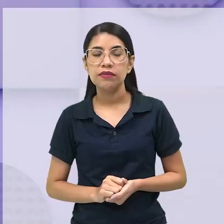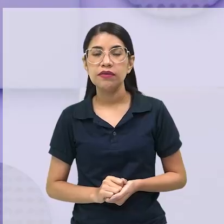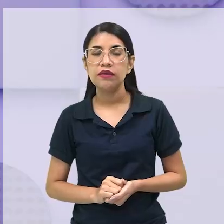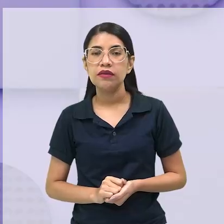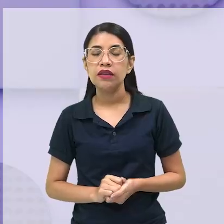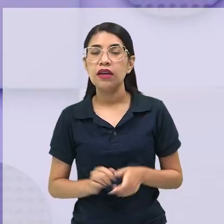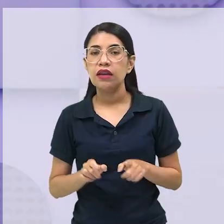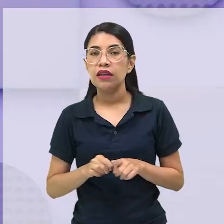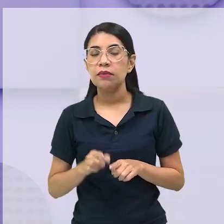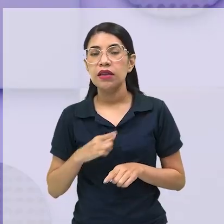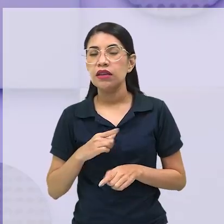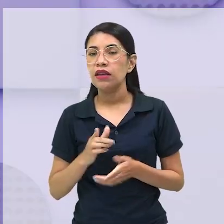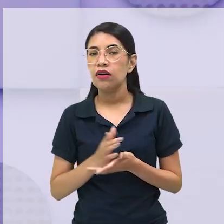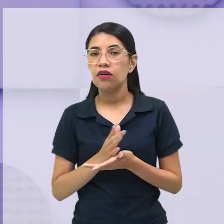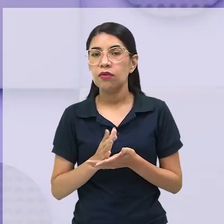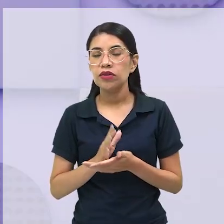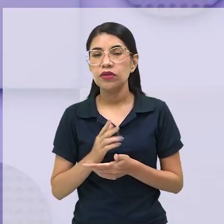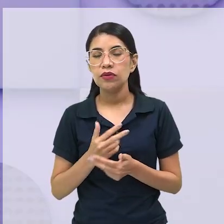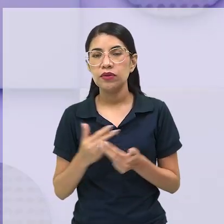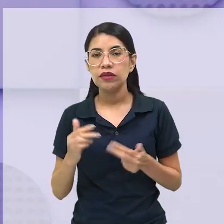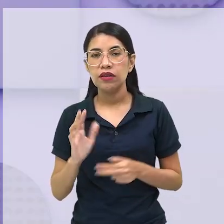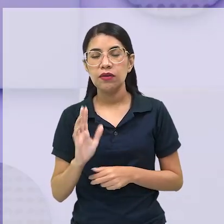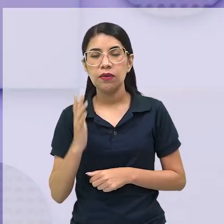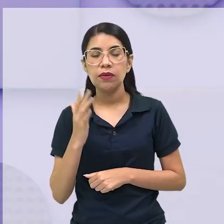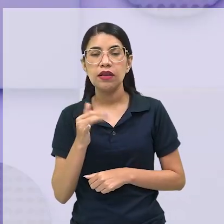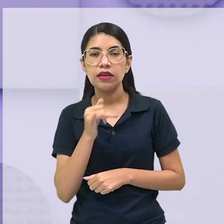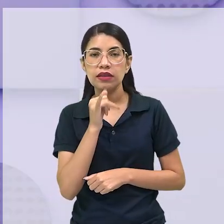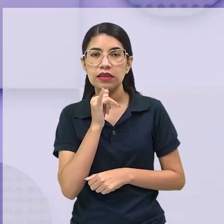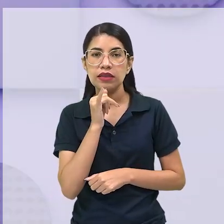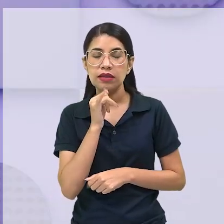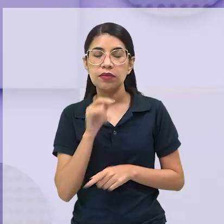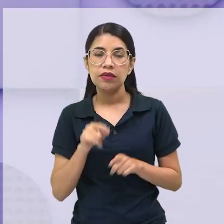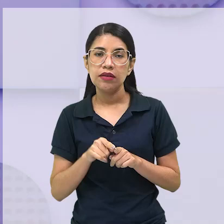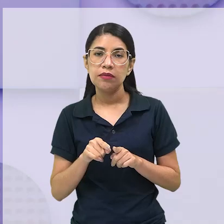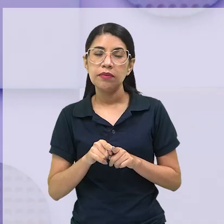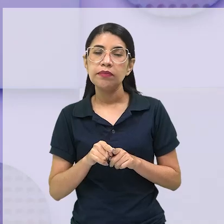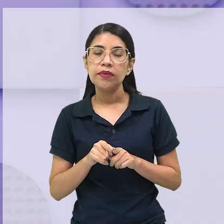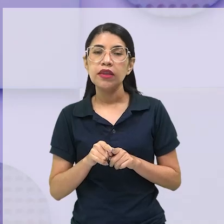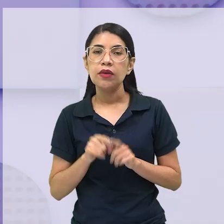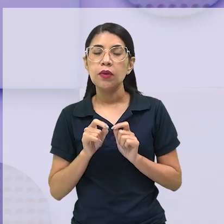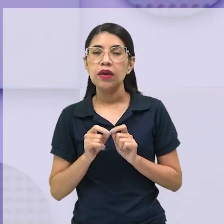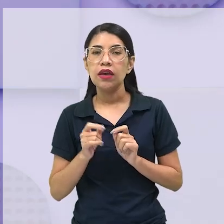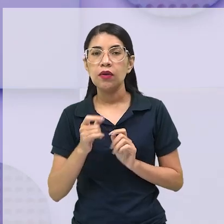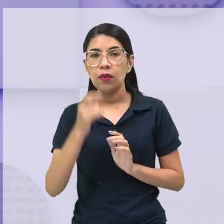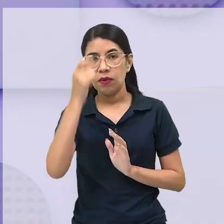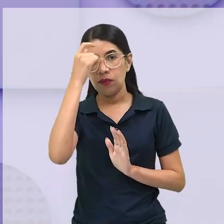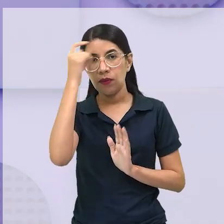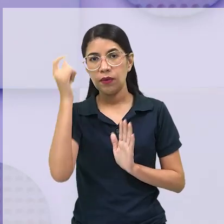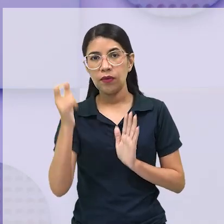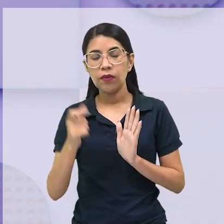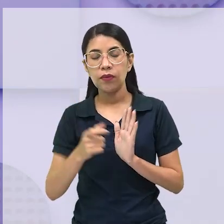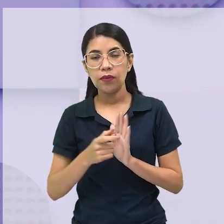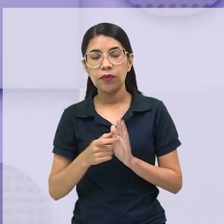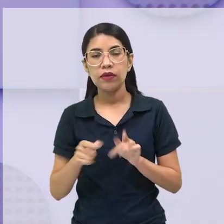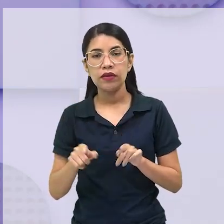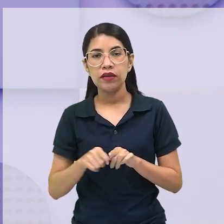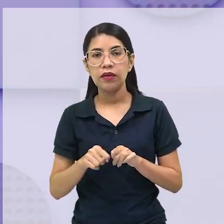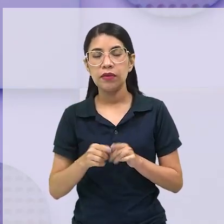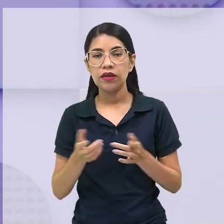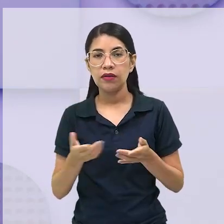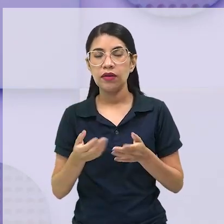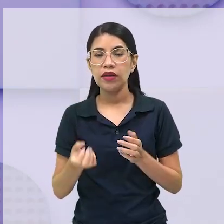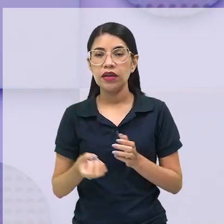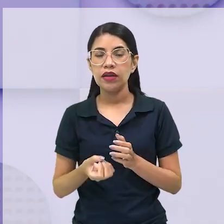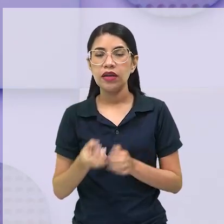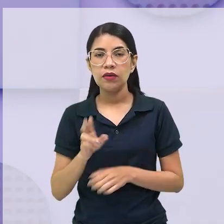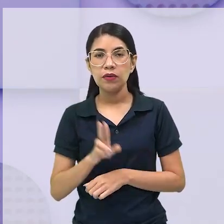Temos também situações que agora nós estamos nos confrontando com as inteligências artificiais, que eu já vi